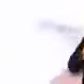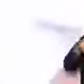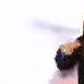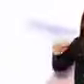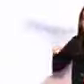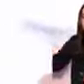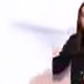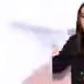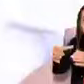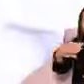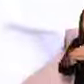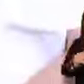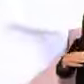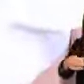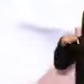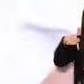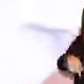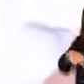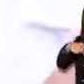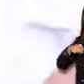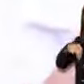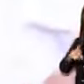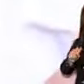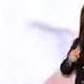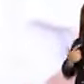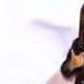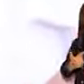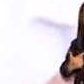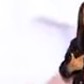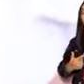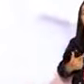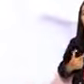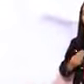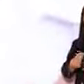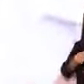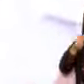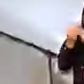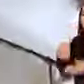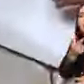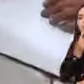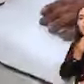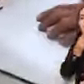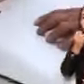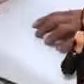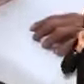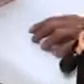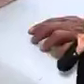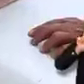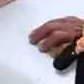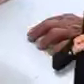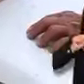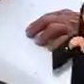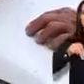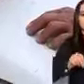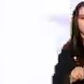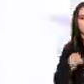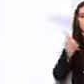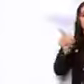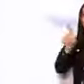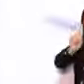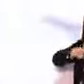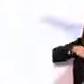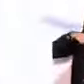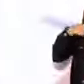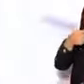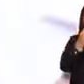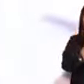nas comunidades, como aqui estamos hoje no Penha 2. Entregamos a seu Silvano para que ele, posteriormente, com a